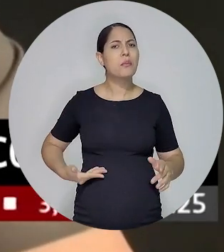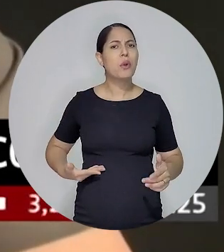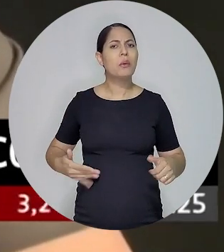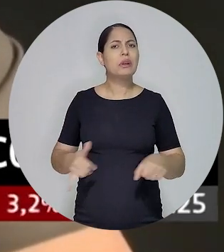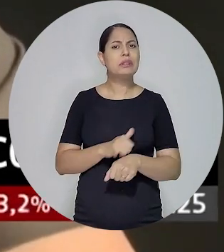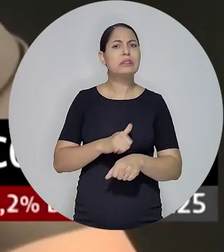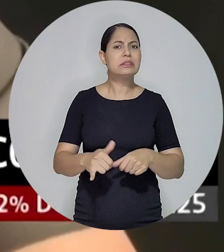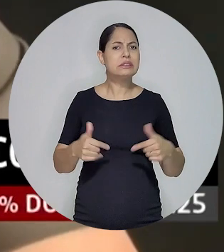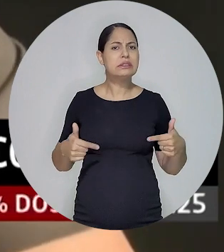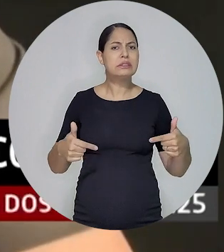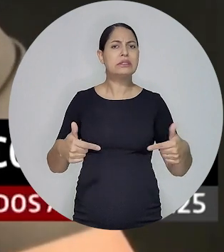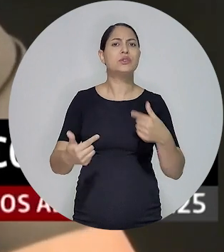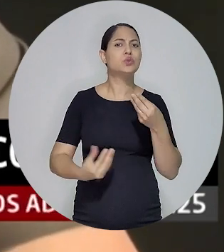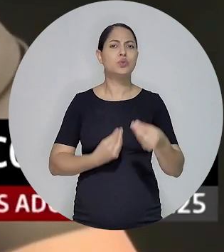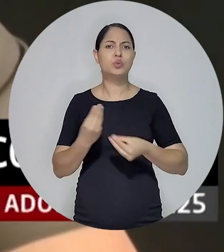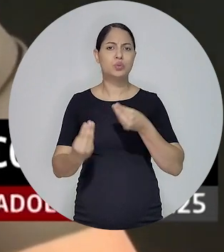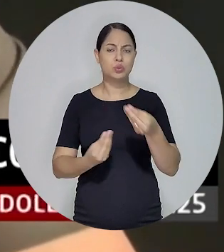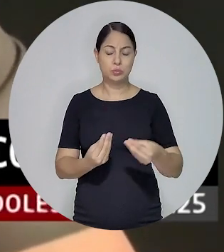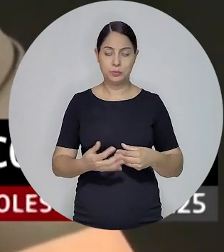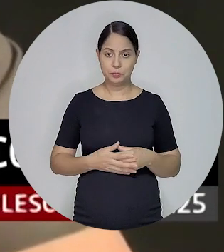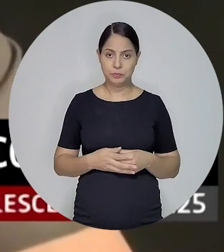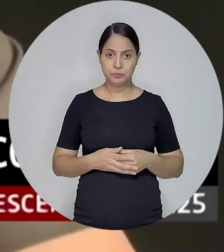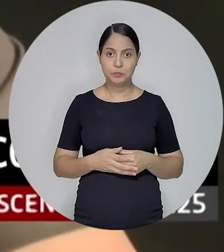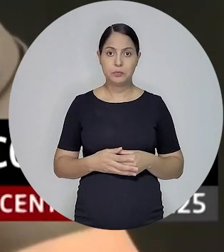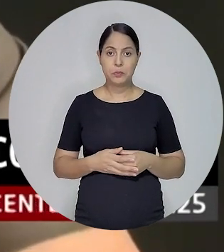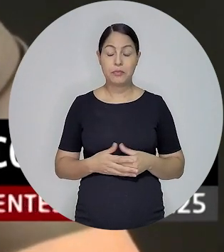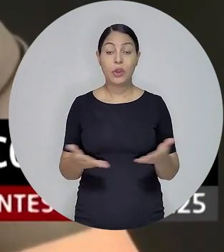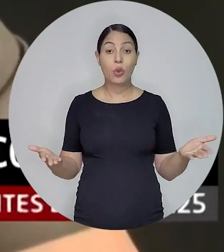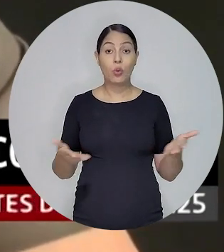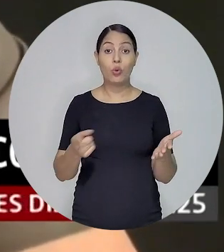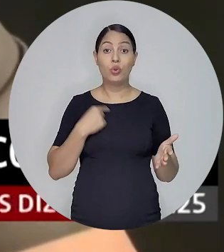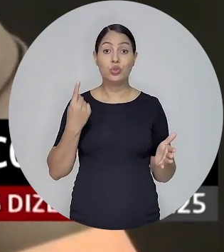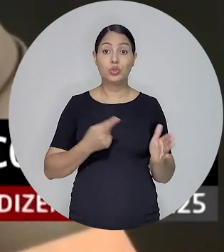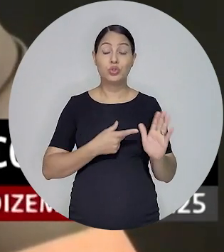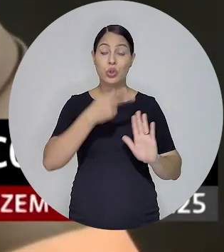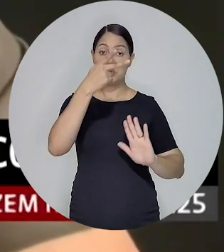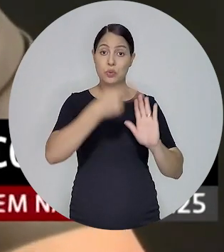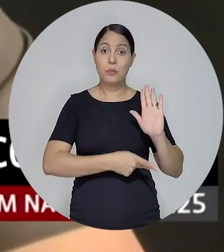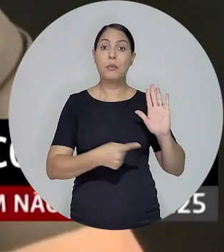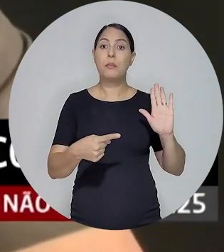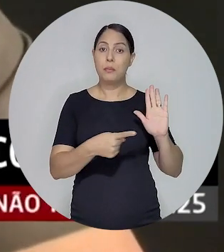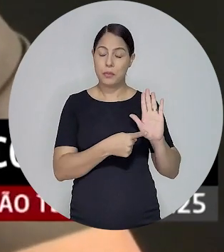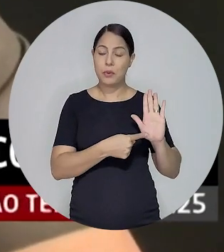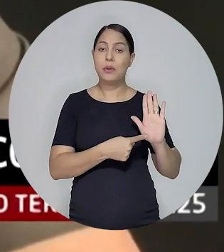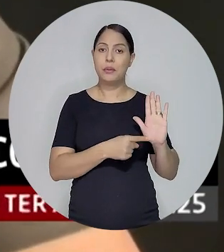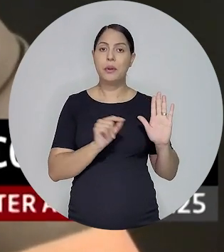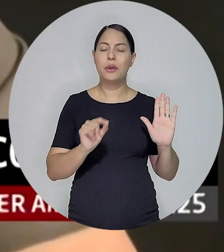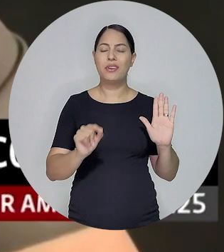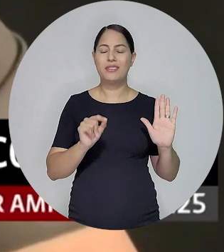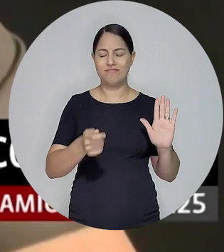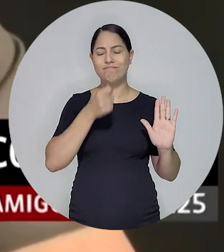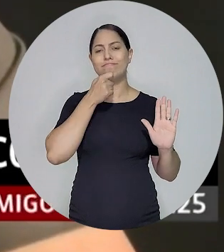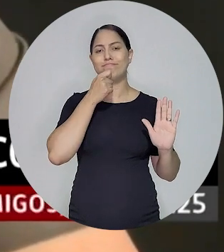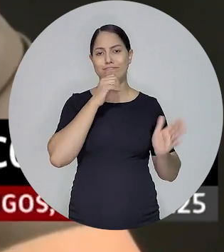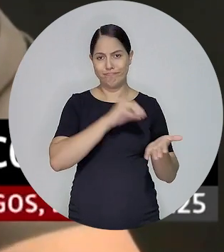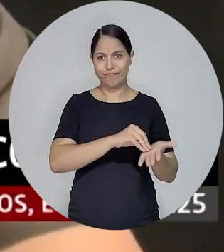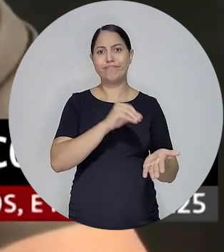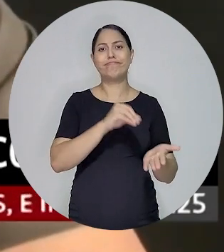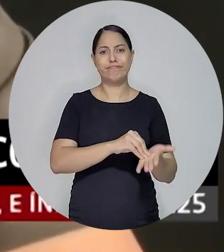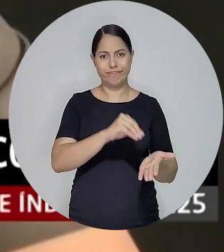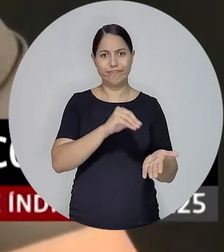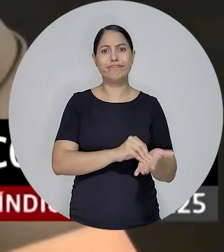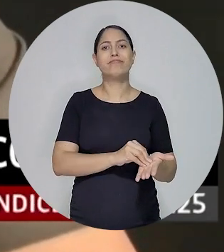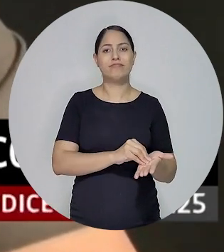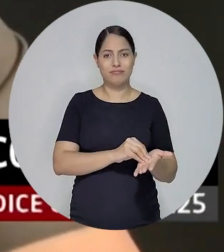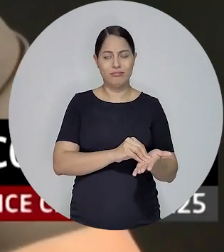política pública efetiva e de larga escala, né? A gente tem um programa, infelizmente, de auxílio que é